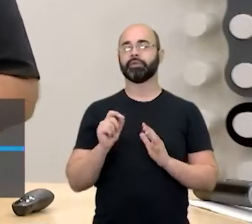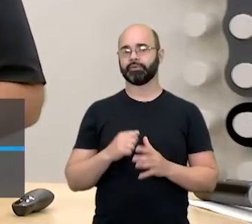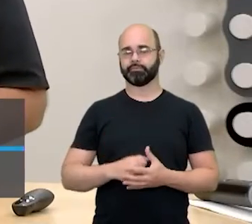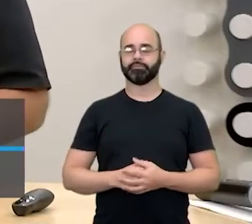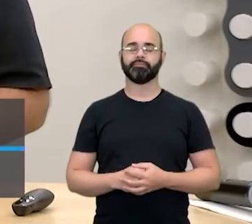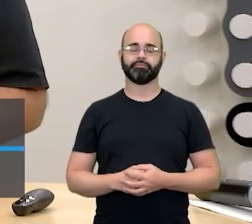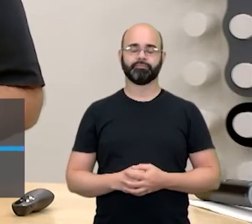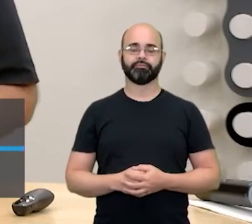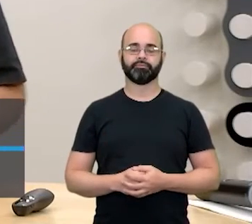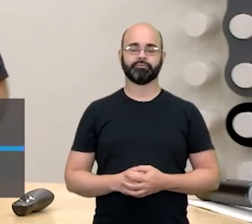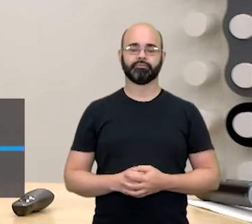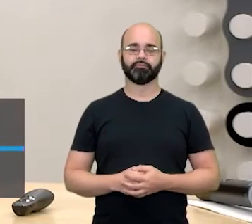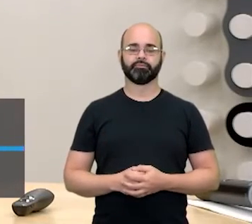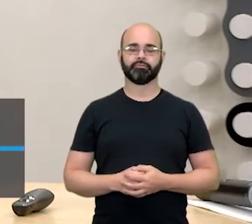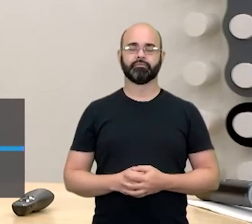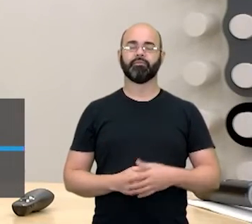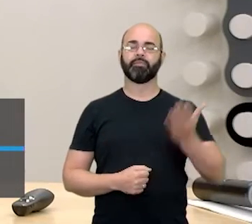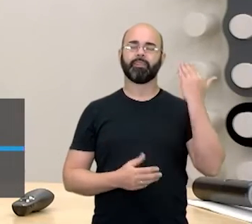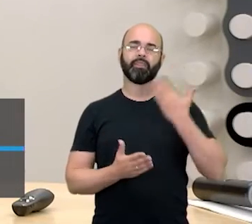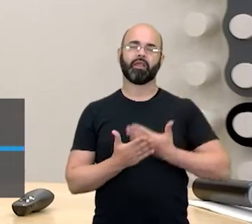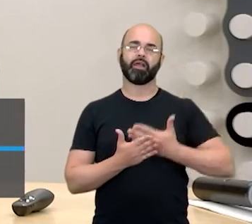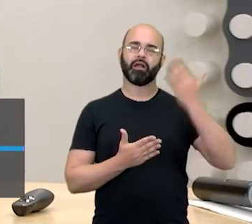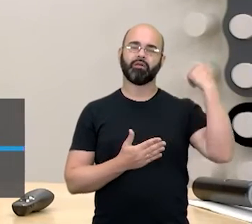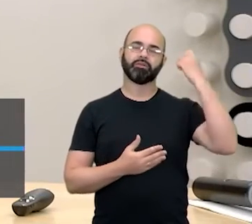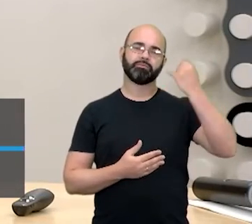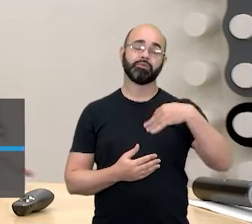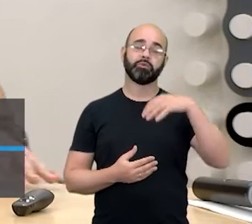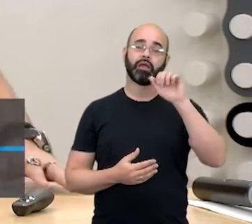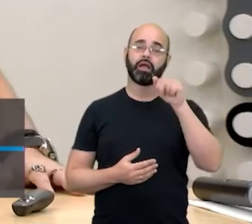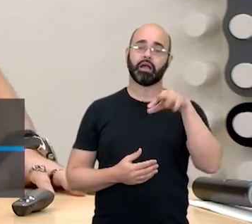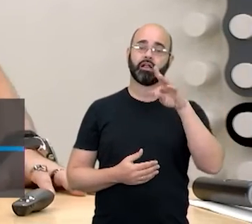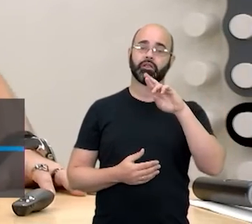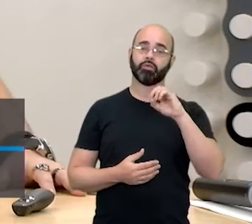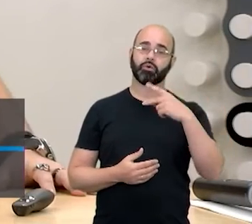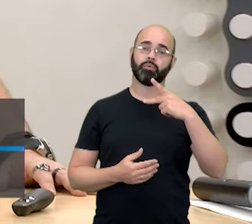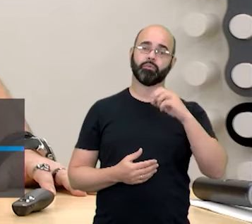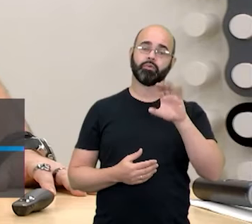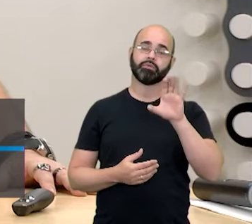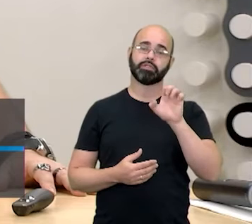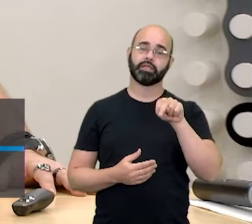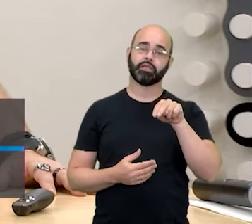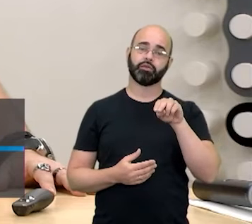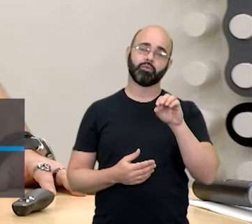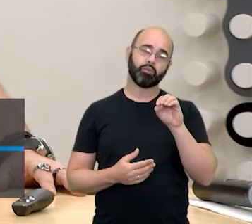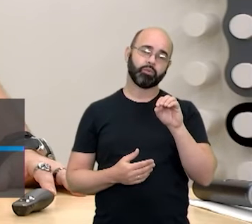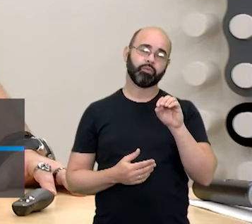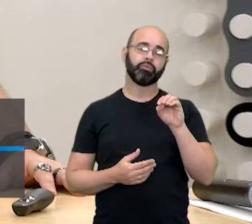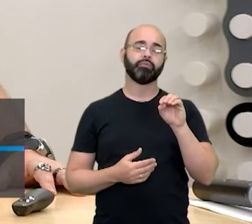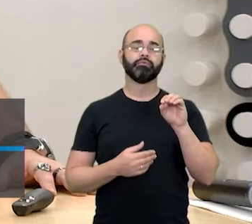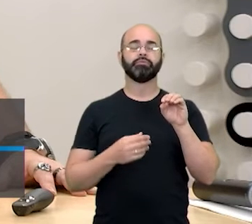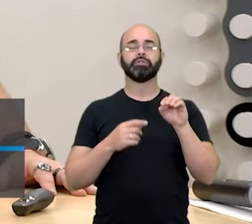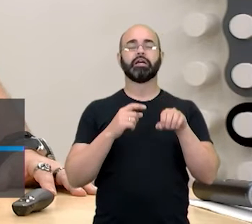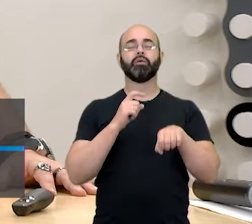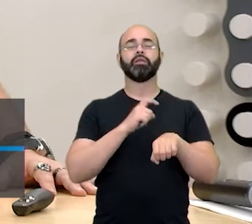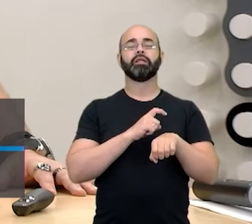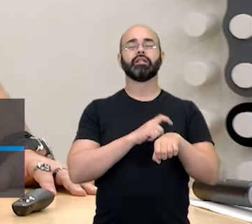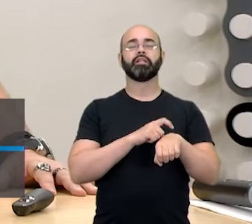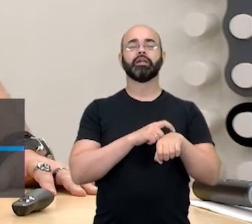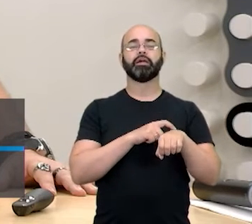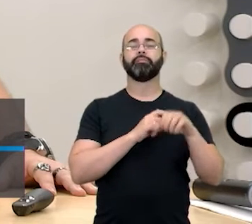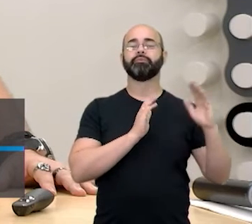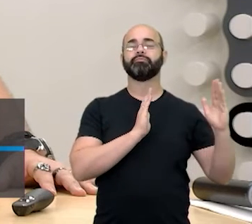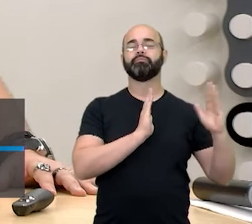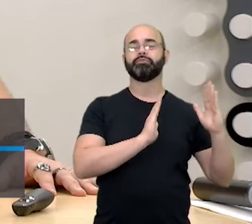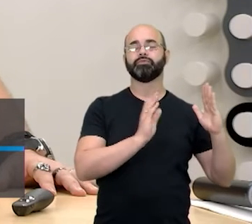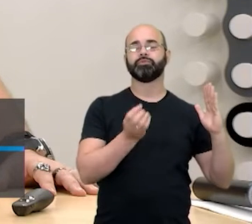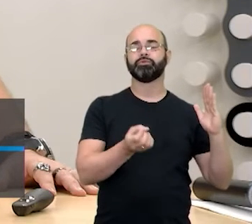gente citou, né, a questão aí do antropoceno, né, como sendo aí, né, um novo período aí, né, que